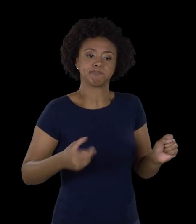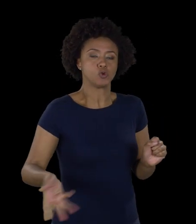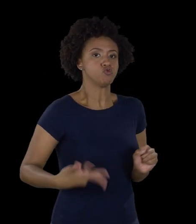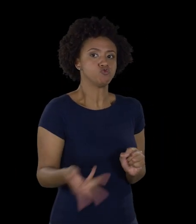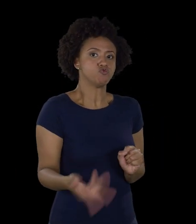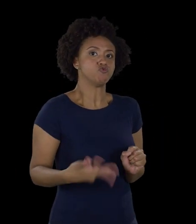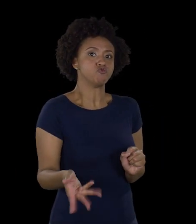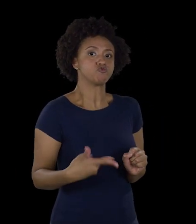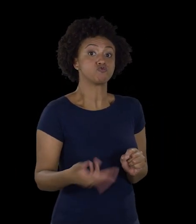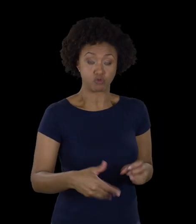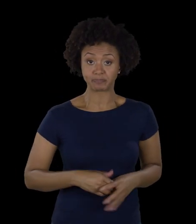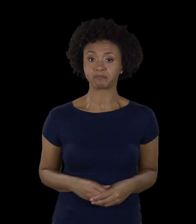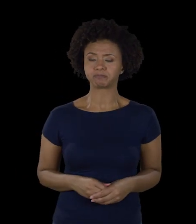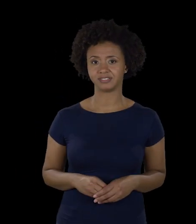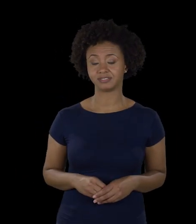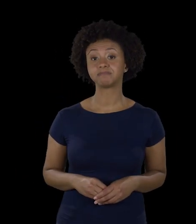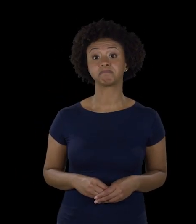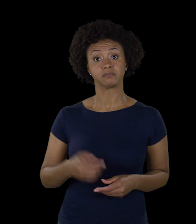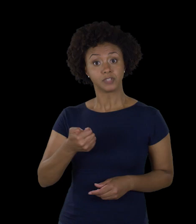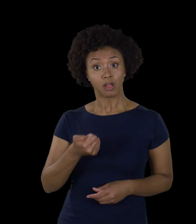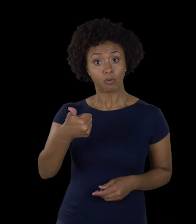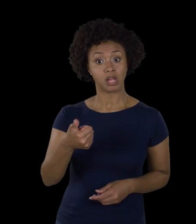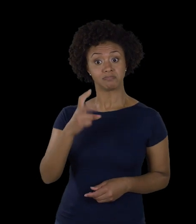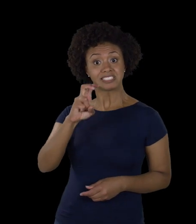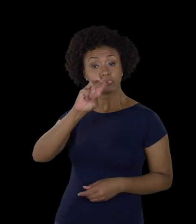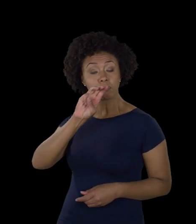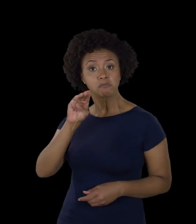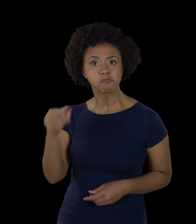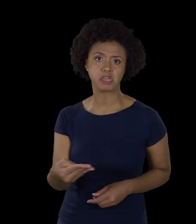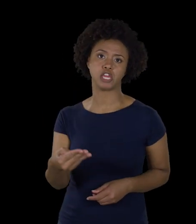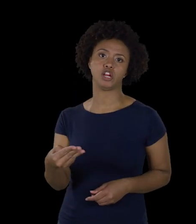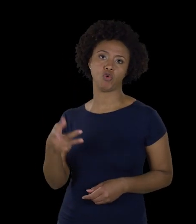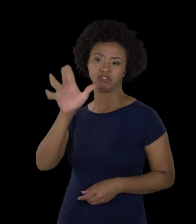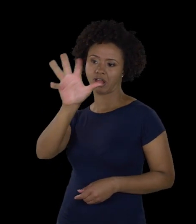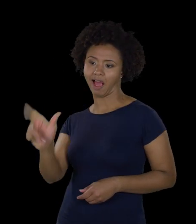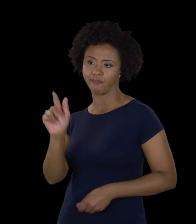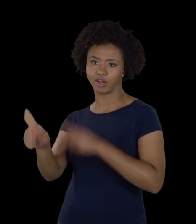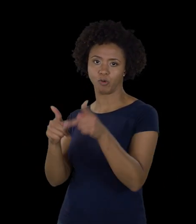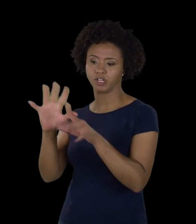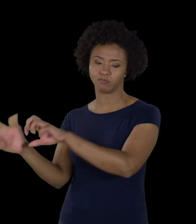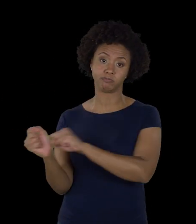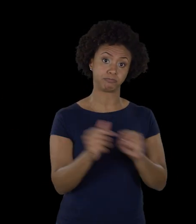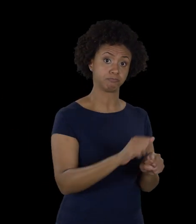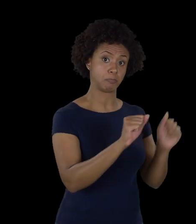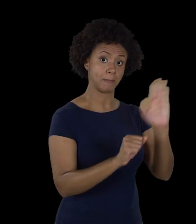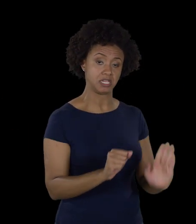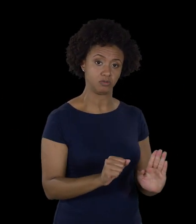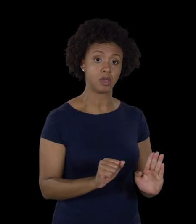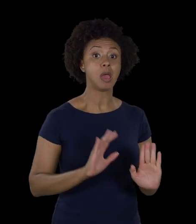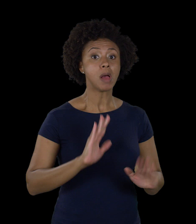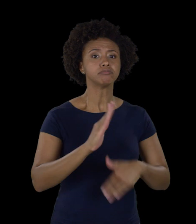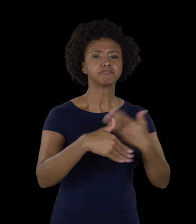a escravidão. Quase 5 milhões de africanos foram trazidos para o Brasil, mas em